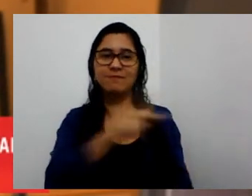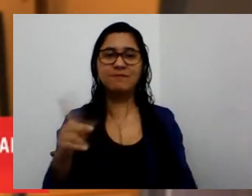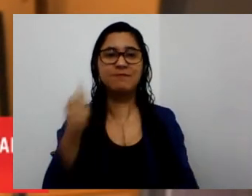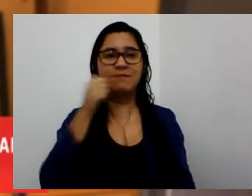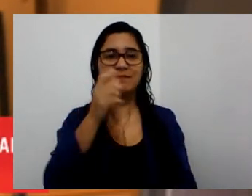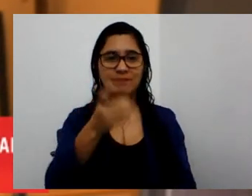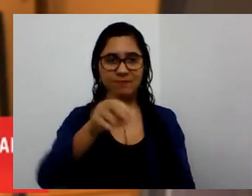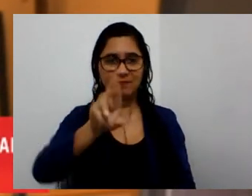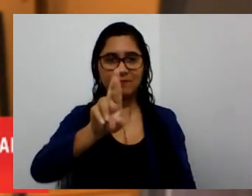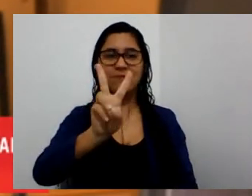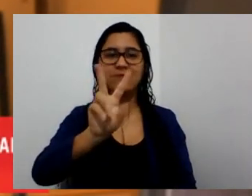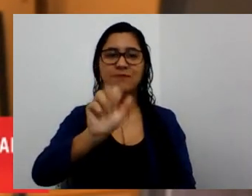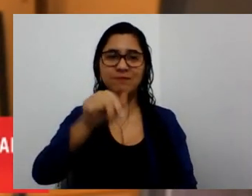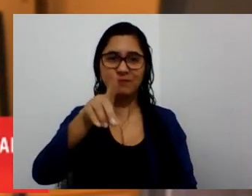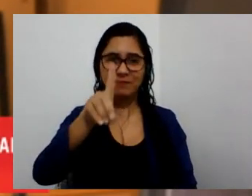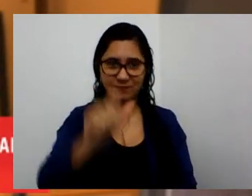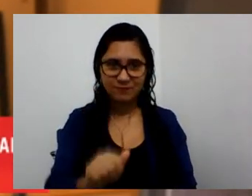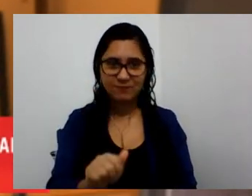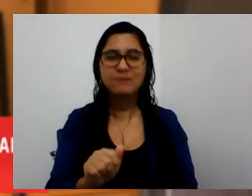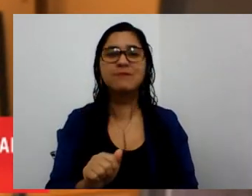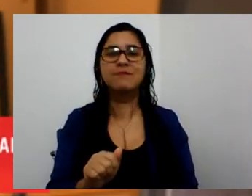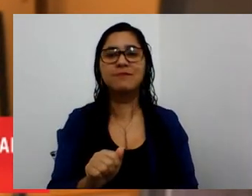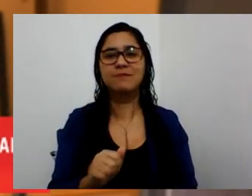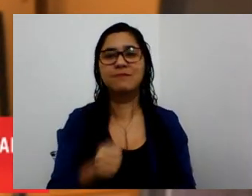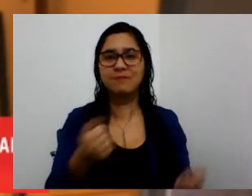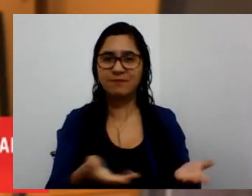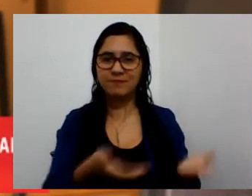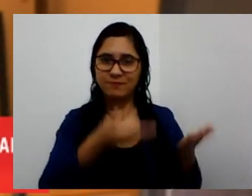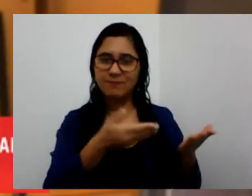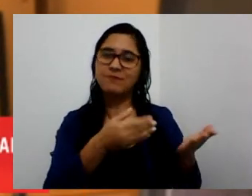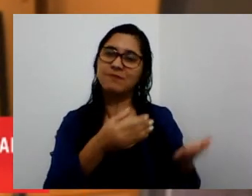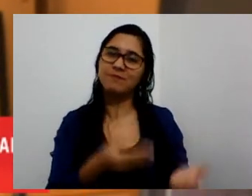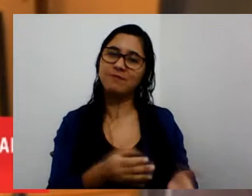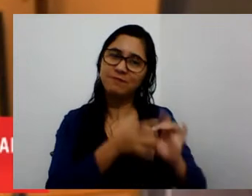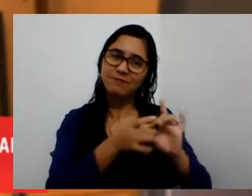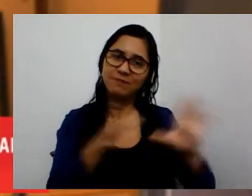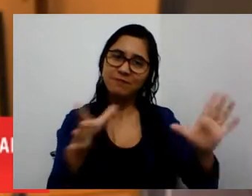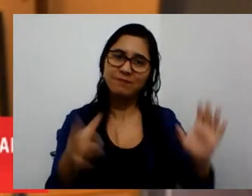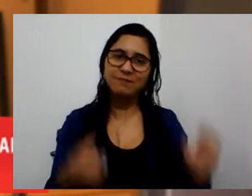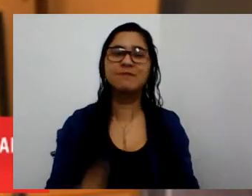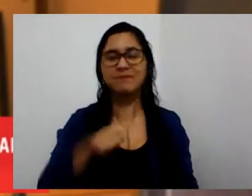Wanda Aparecida Machado Hoffmann. Professora, a palavra é sua.